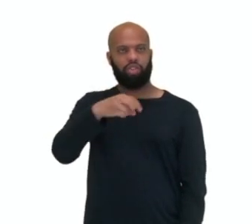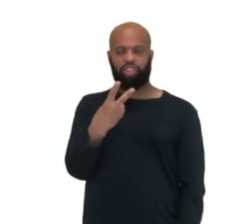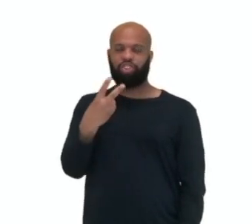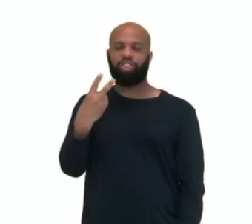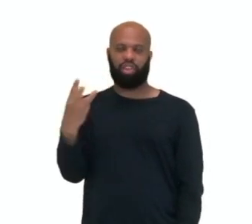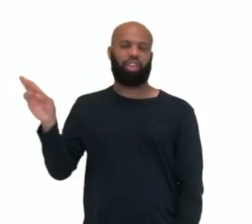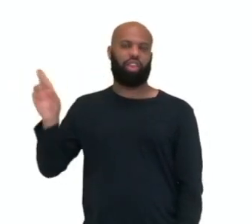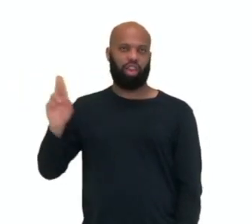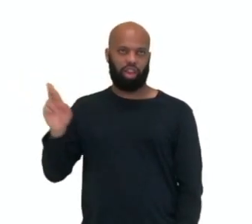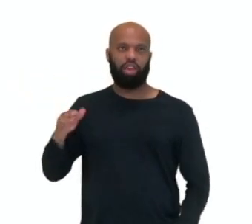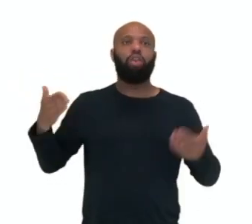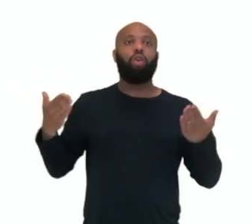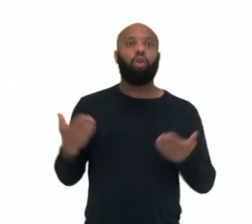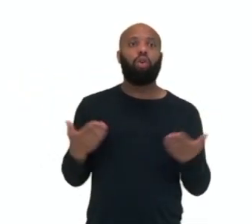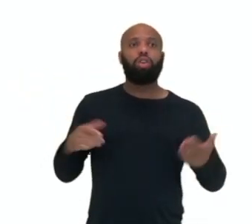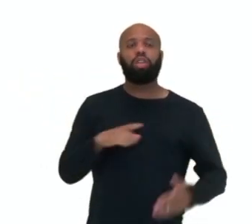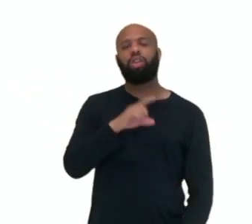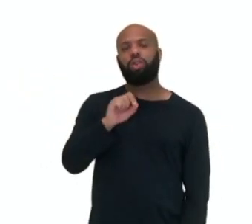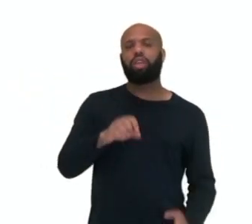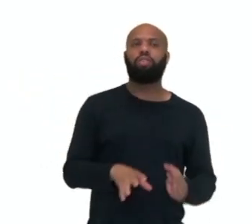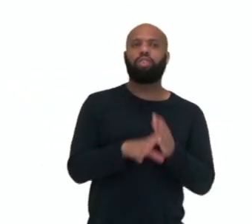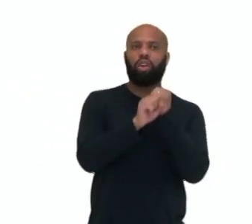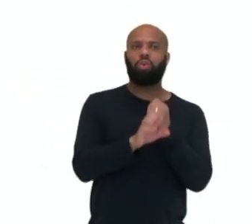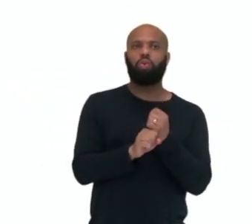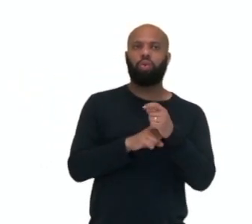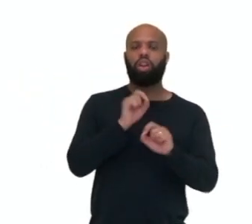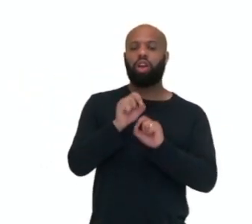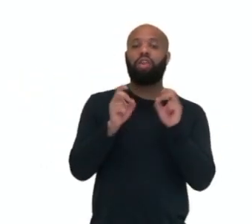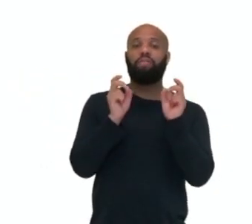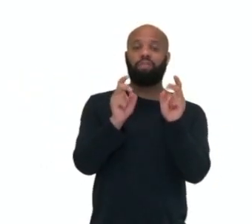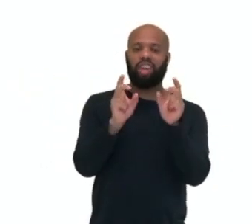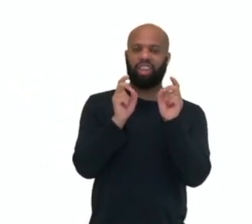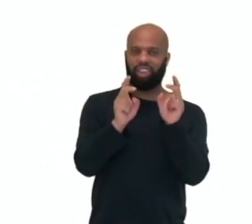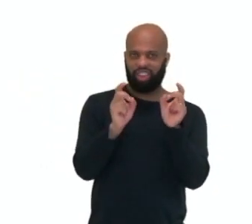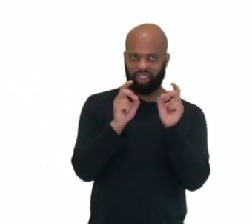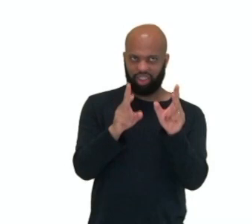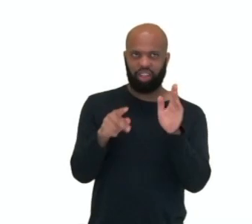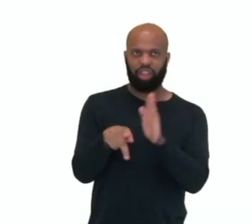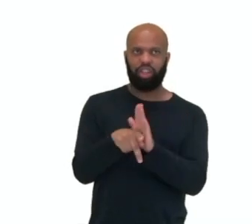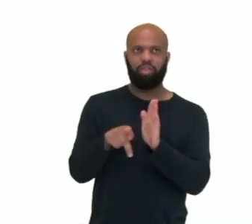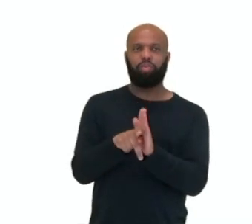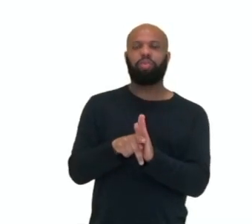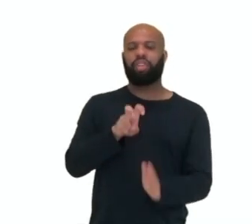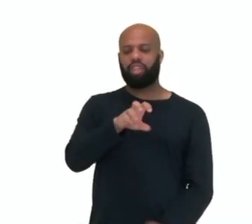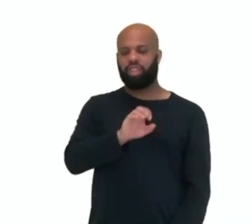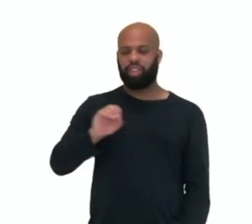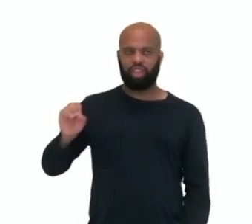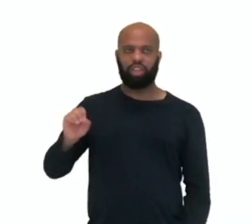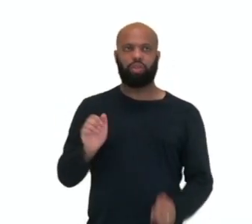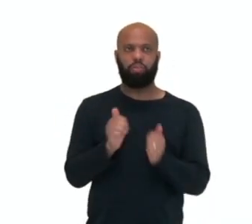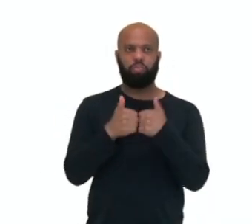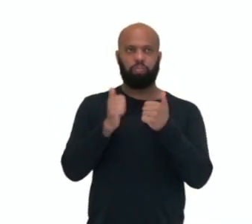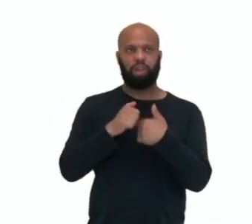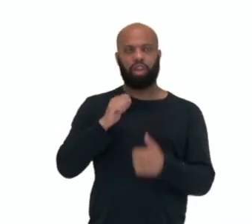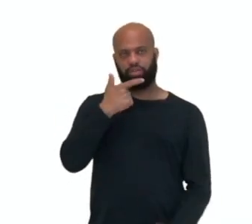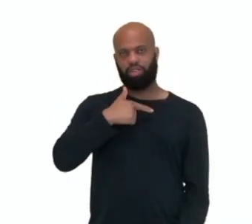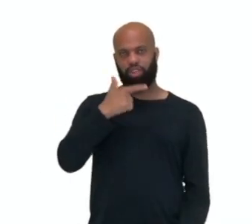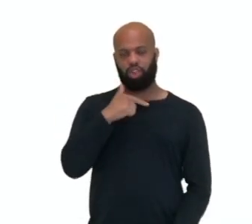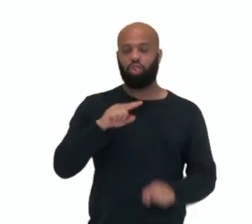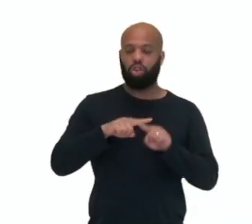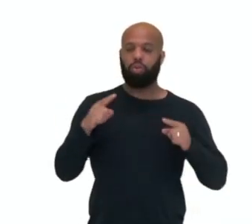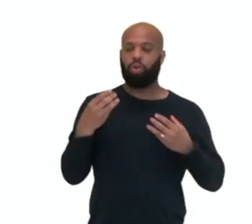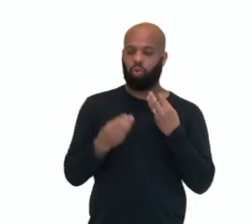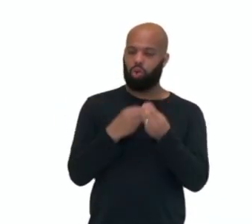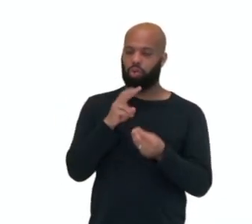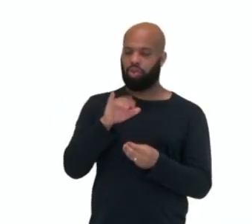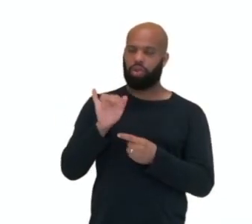259,23. Hoje nós vamos calcular o preço de venda desses 500 pães de queijo. Mas como é que ela vai apresentar